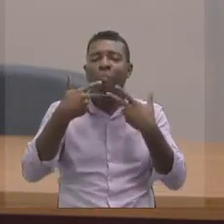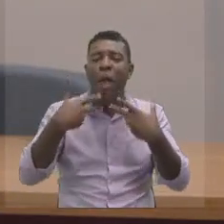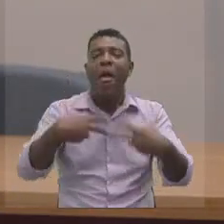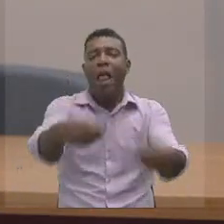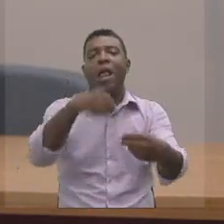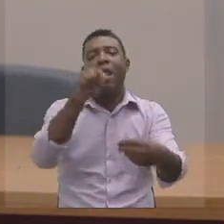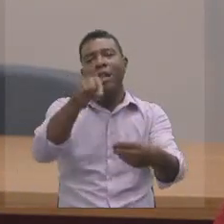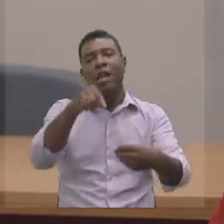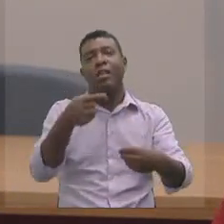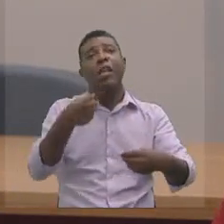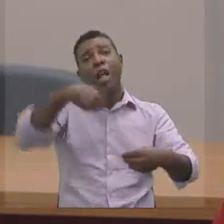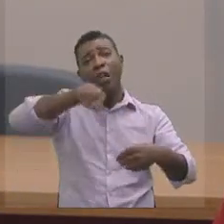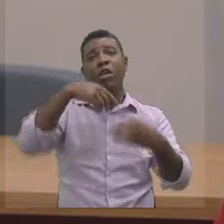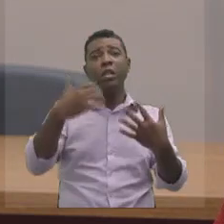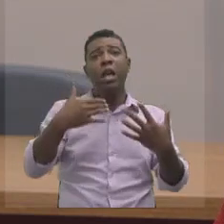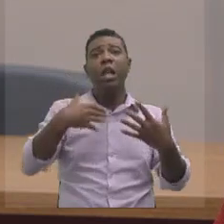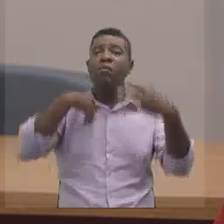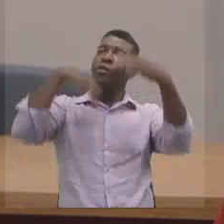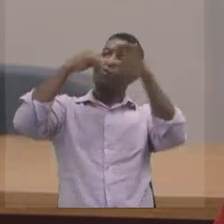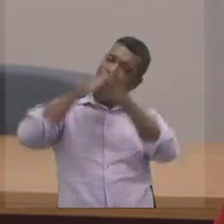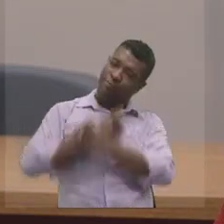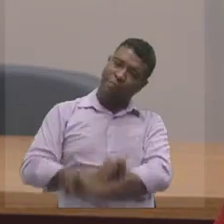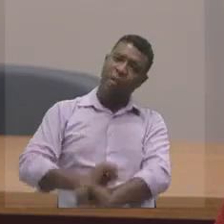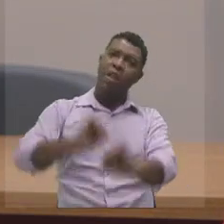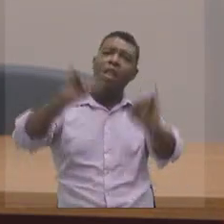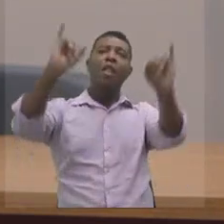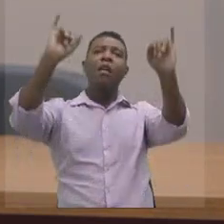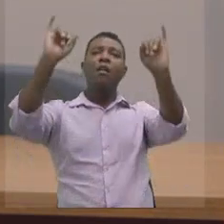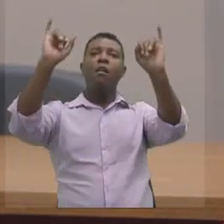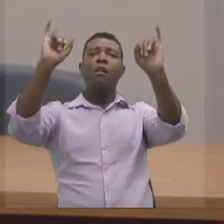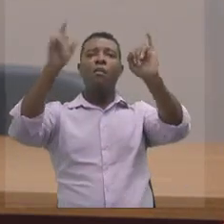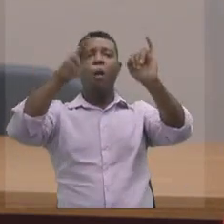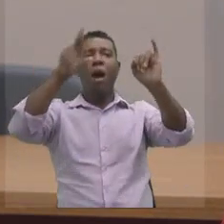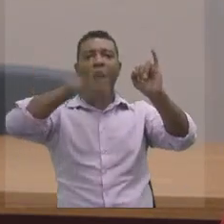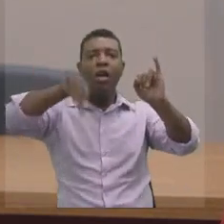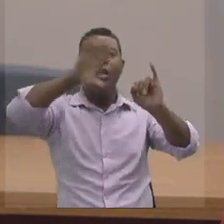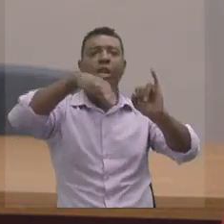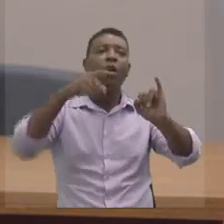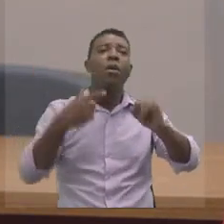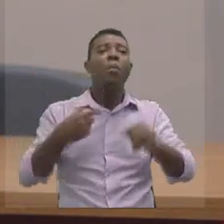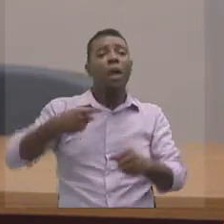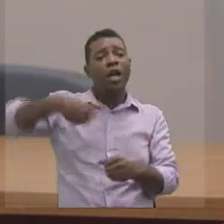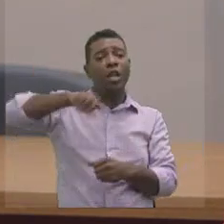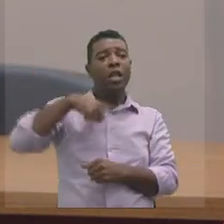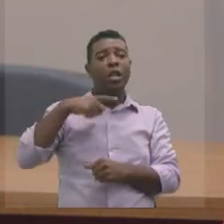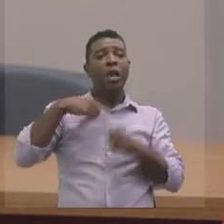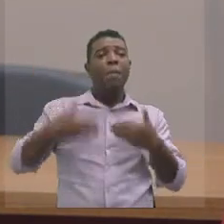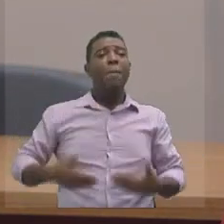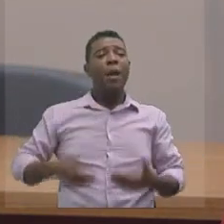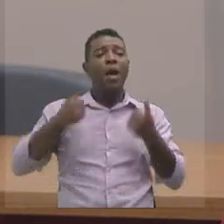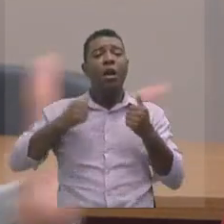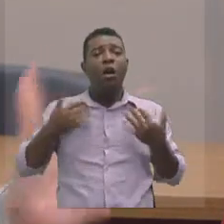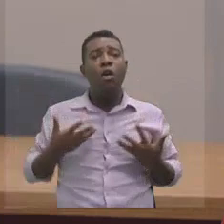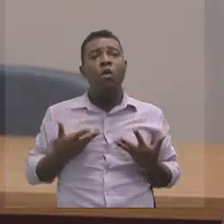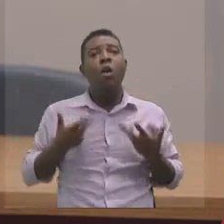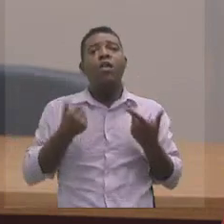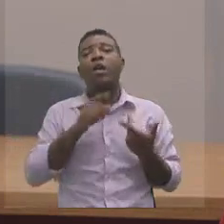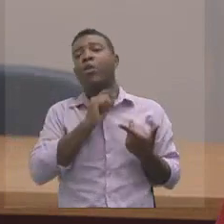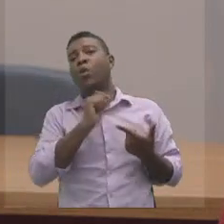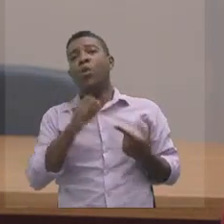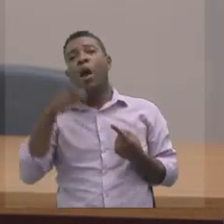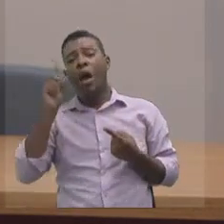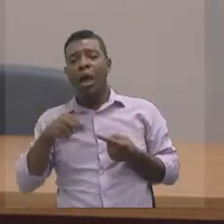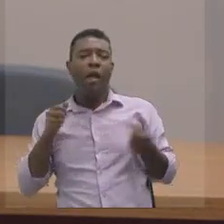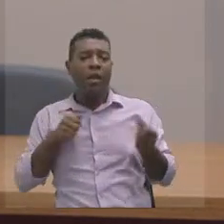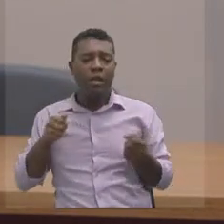essa notícia a toda a nossa região para que a gente tenha Com certeza melhor qualidade de dessas estradas tá